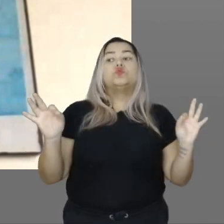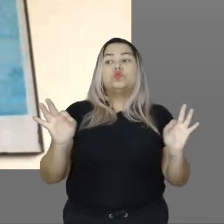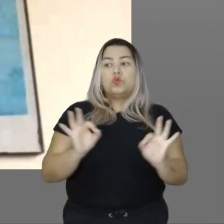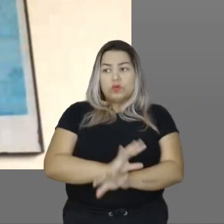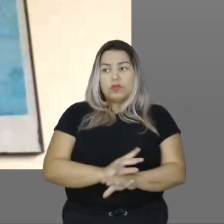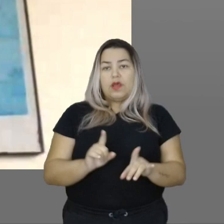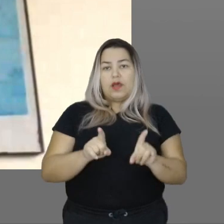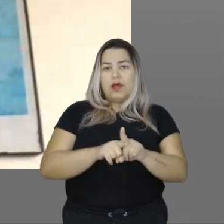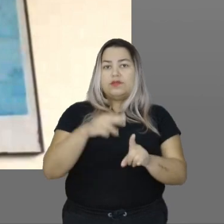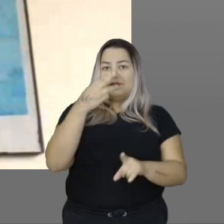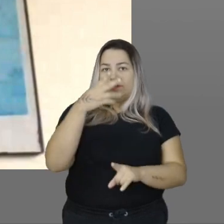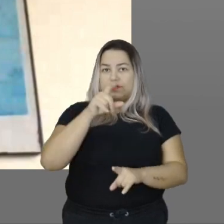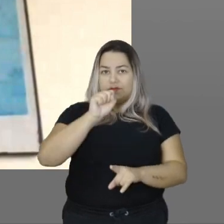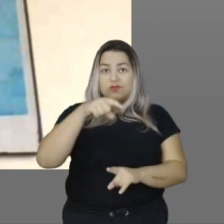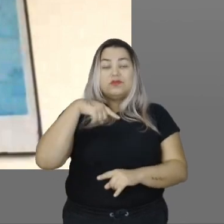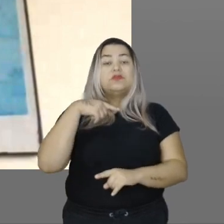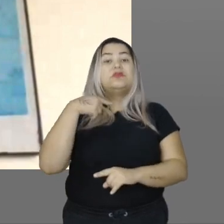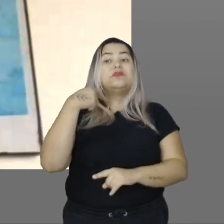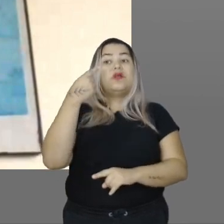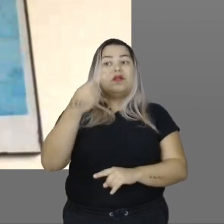há 3 dias atrás.